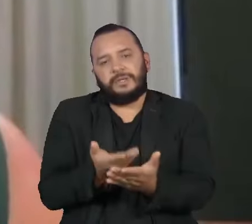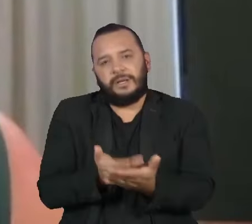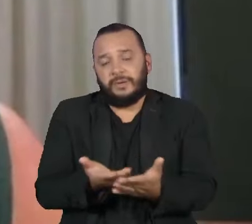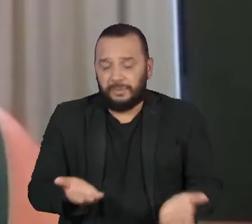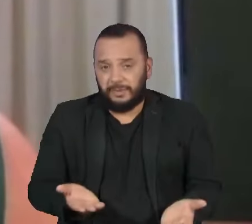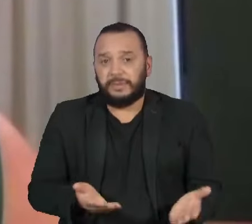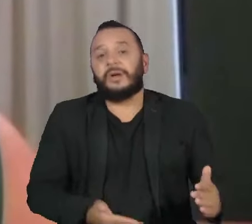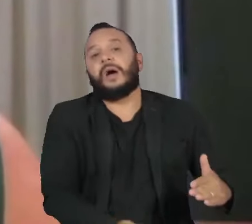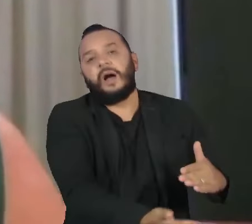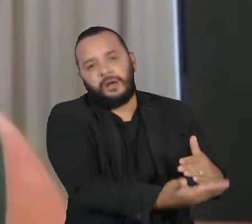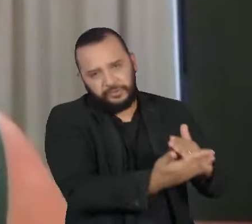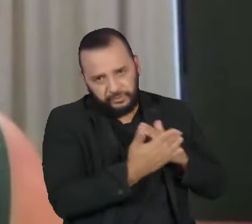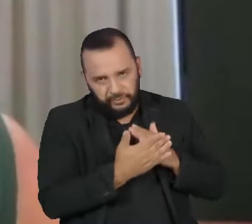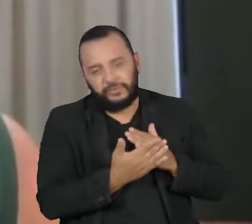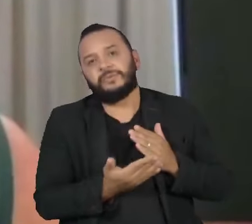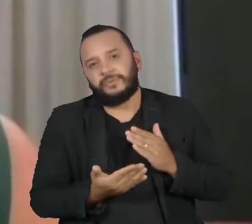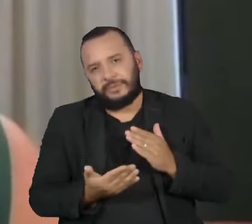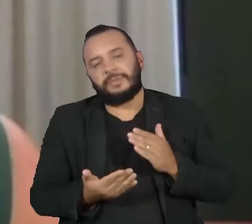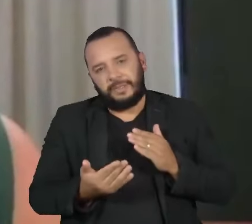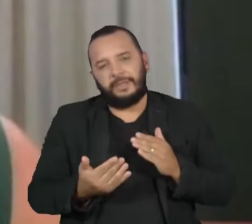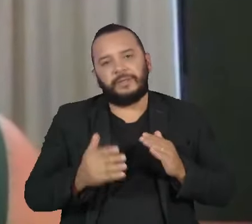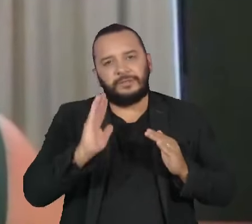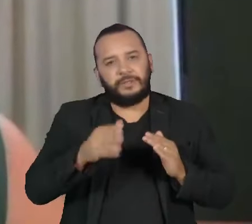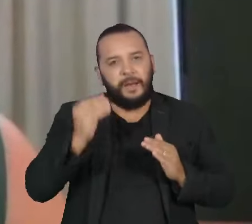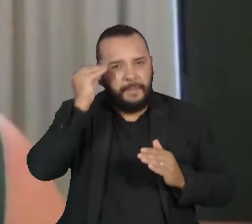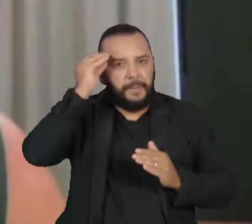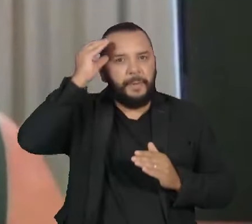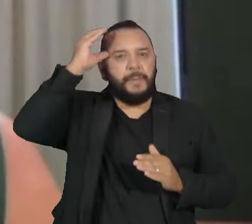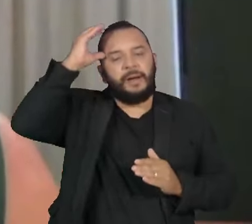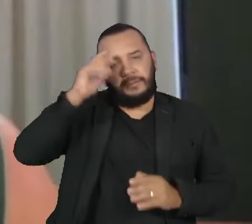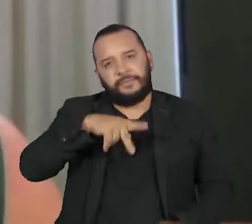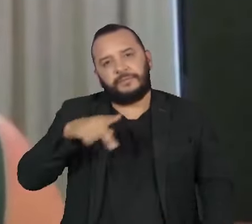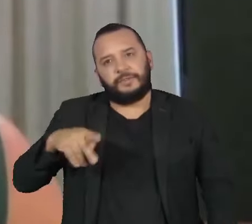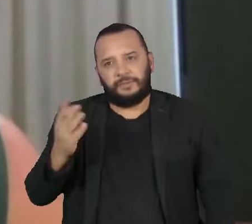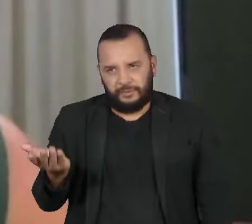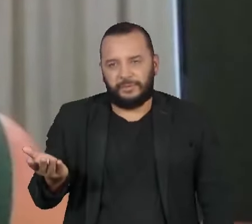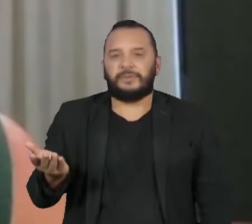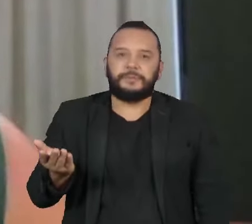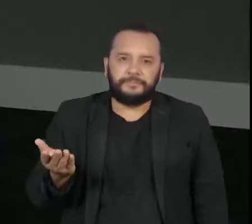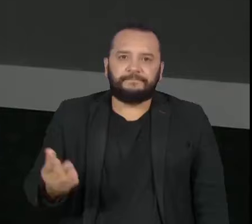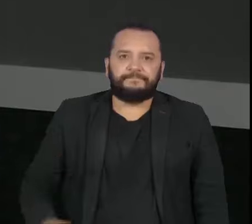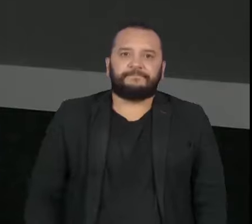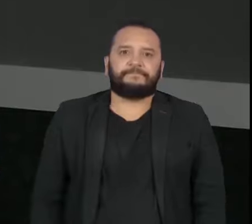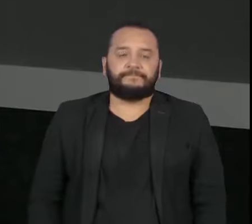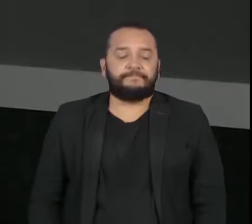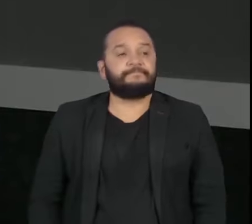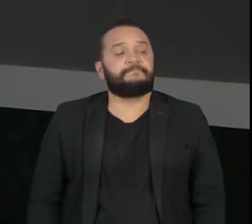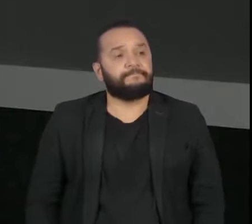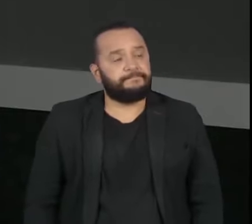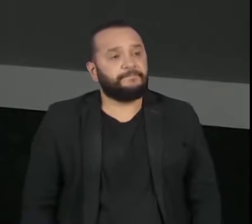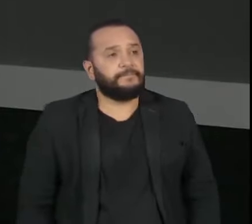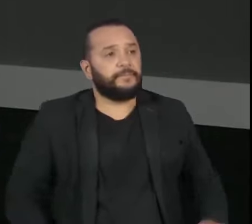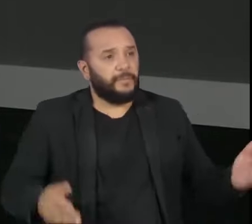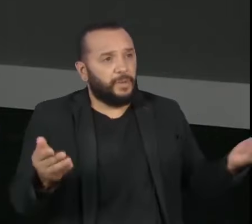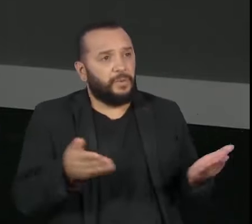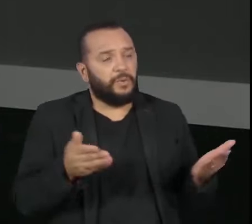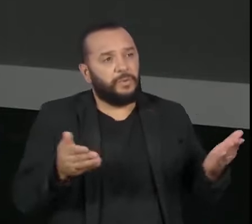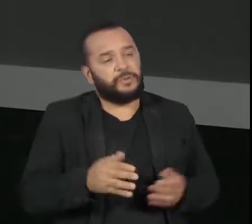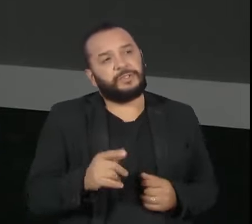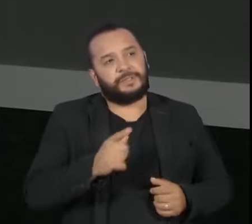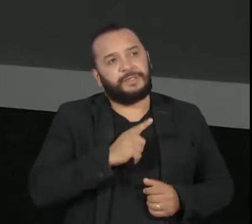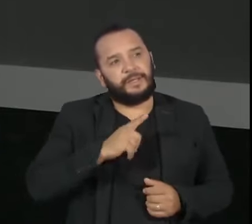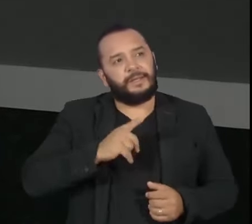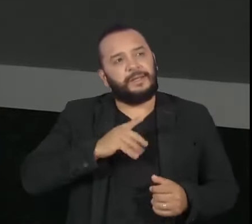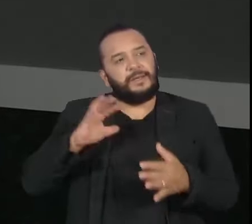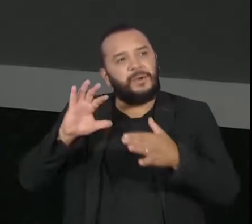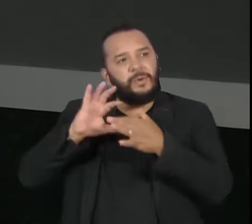Então, ele ajuda, de alguma forma, na formação do professor, né? Numa formação complementar. A gente vive agora num